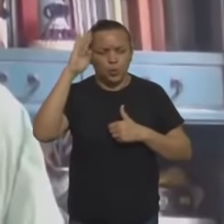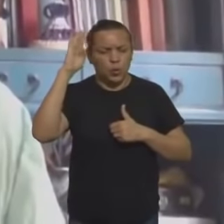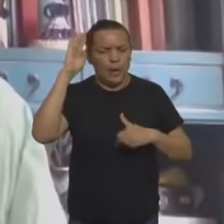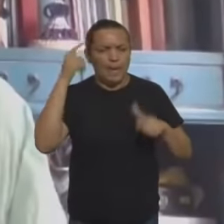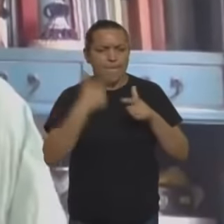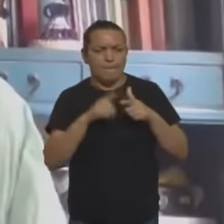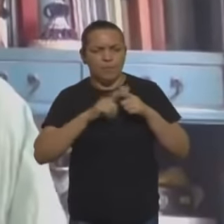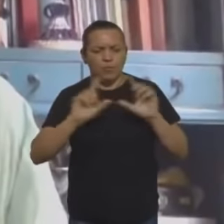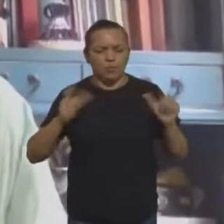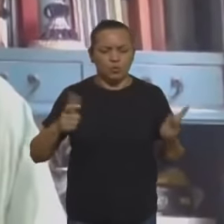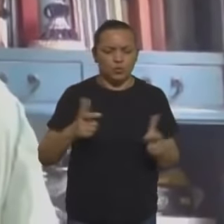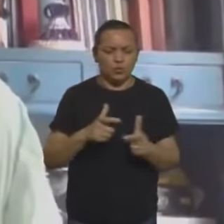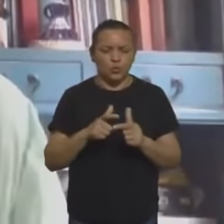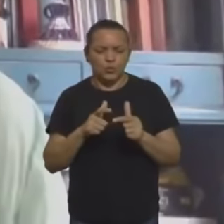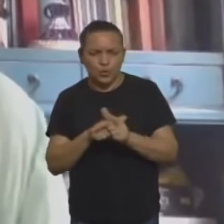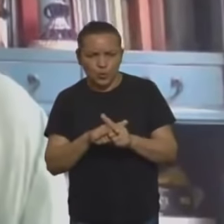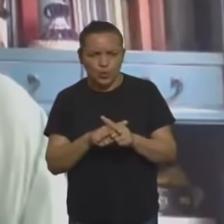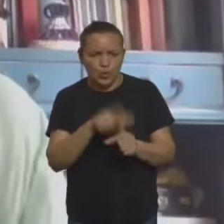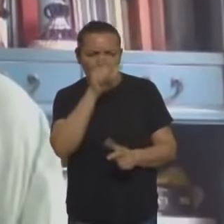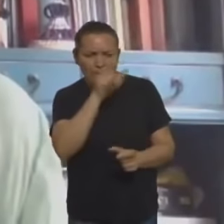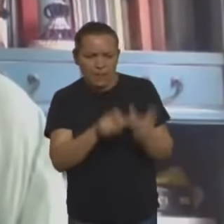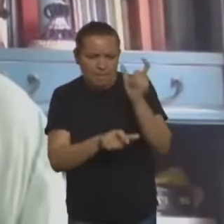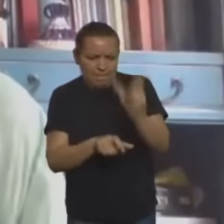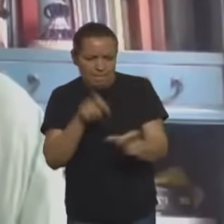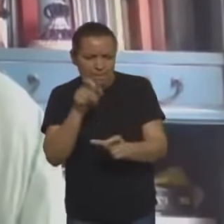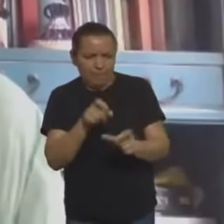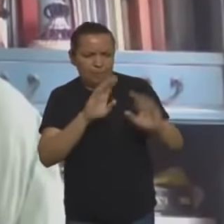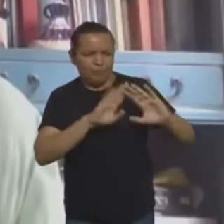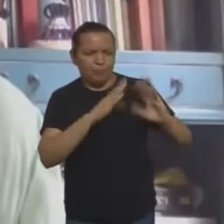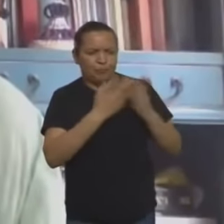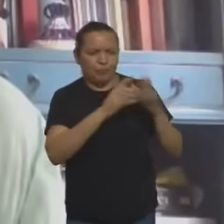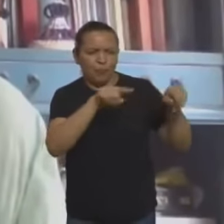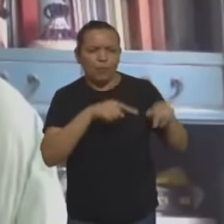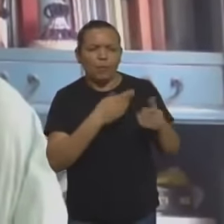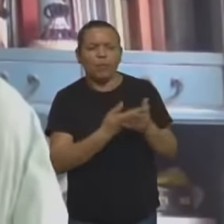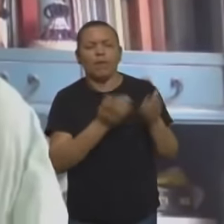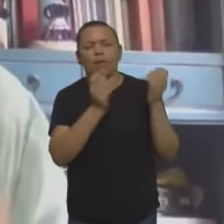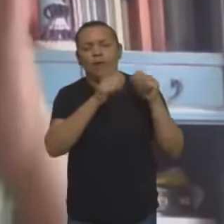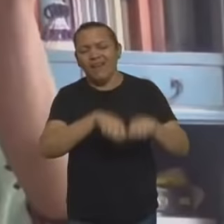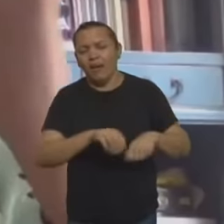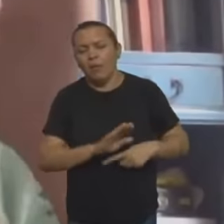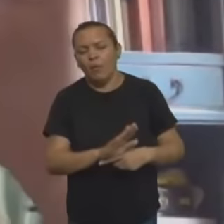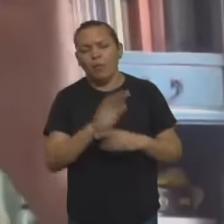problemas de comportamento na escola, né, mostra que ele é um programa